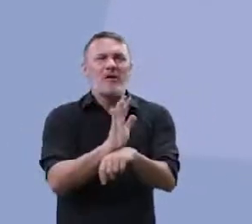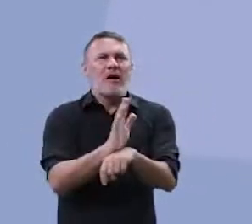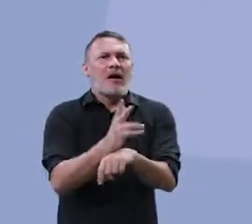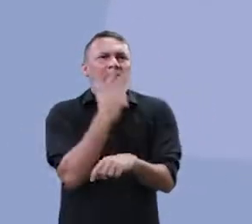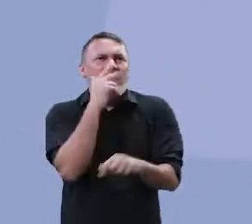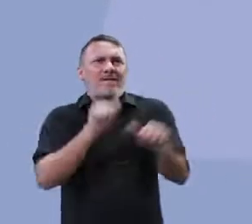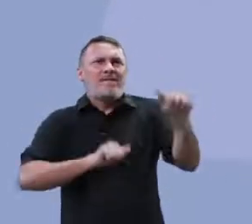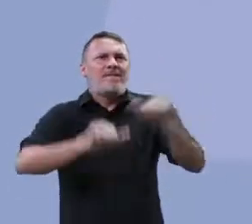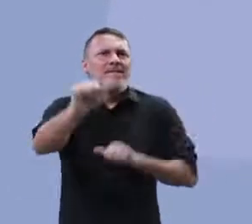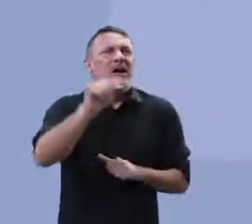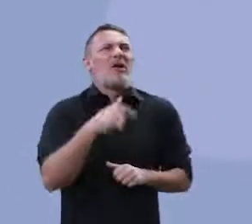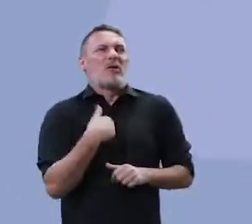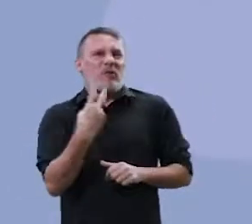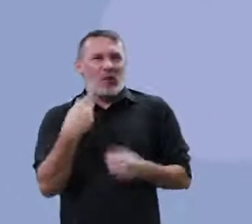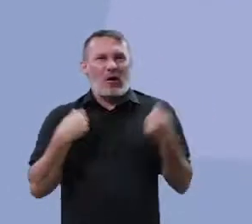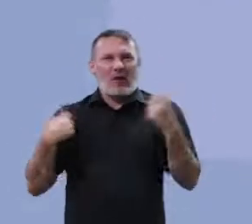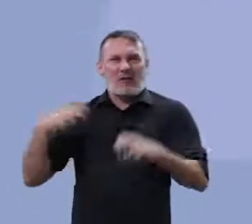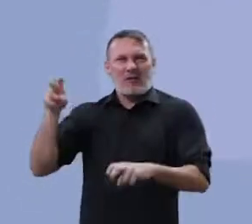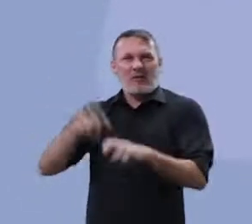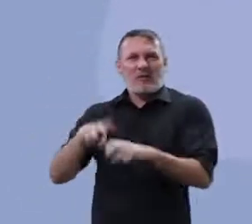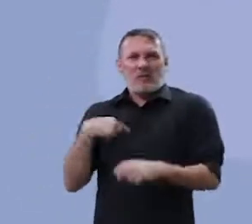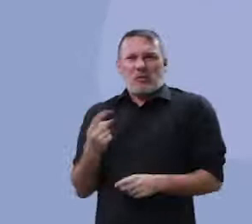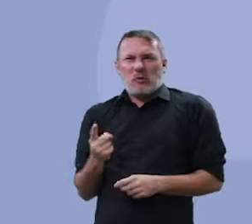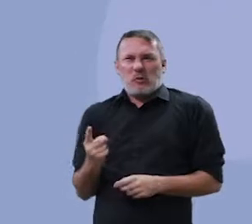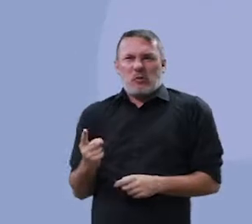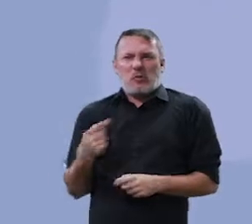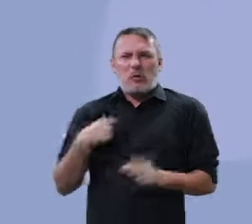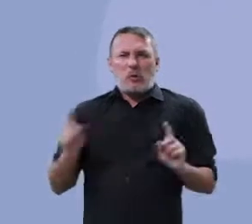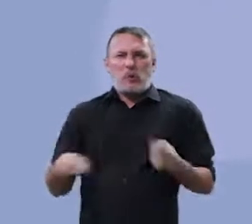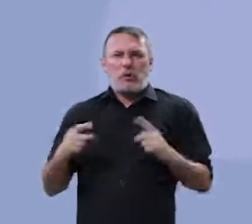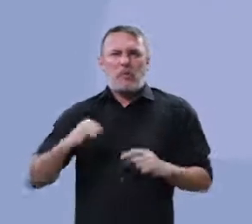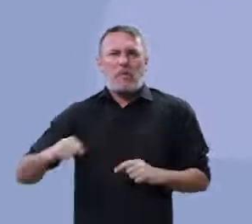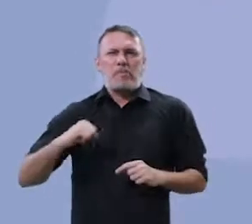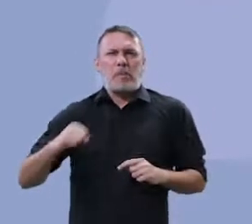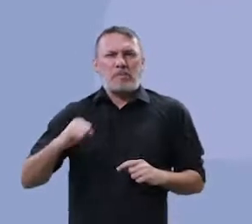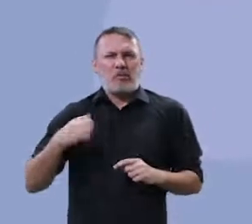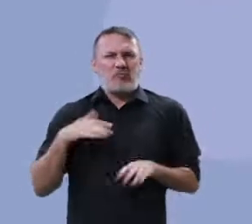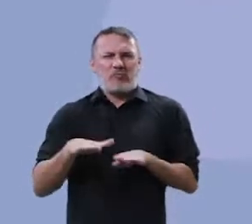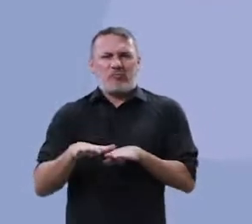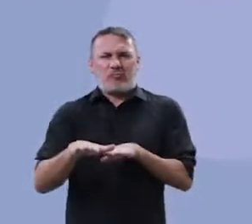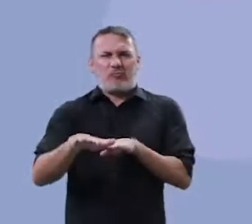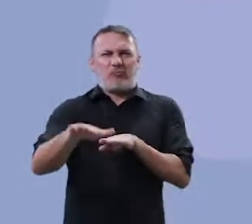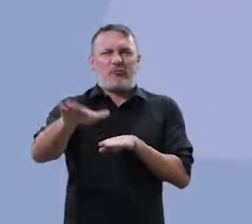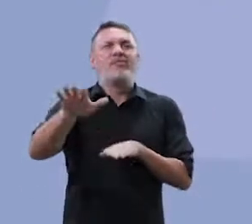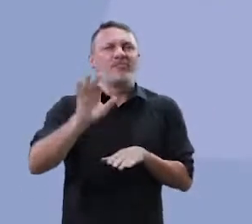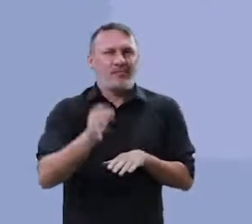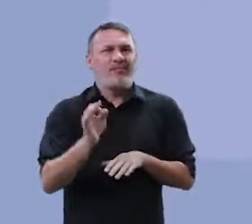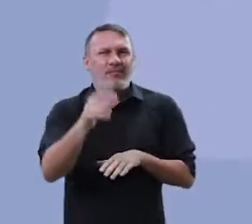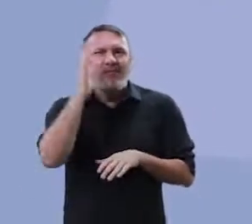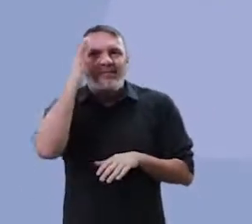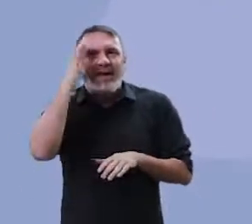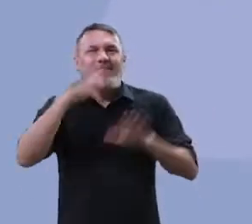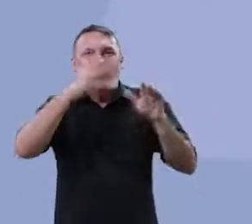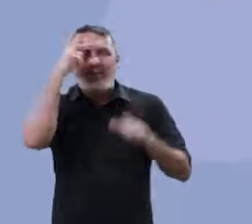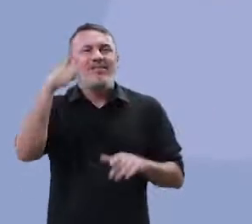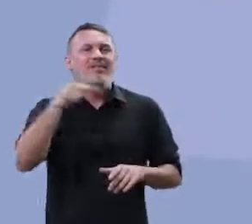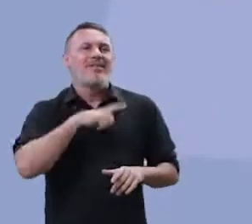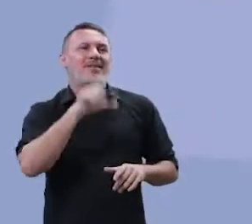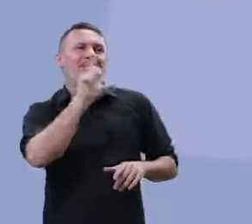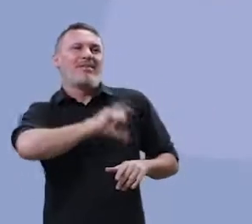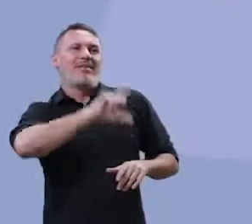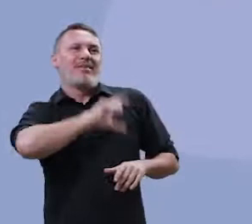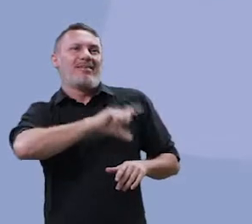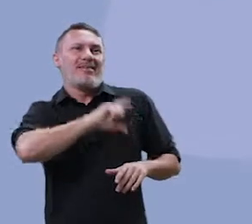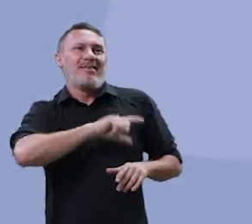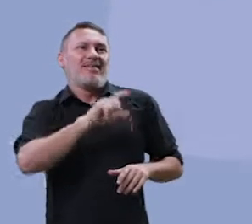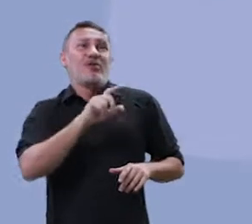Velozes e Furiosos e pensa que ele é o cara. Eu vou dirigir, né? Coloca aquela musiquinha e vai embora. Quantos de você, aluno, pensa em tirar a